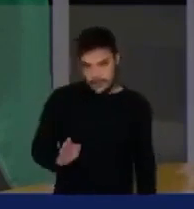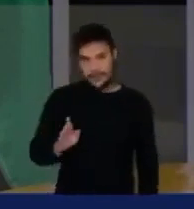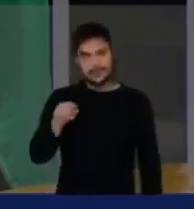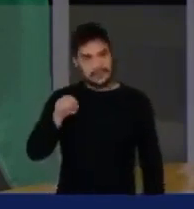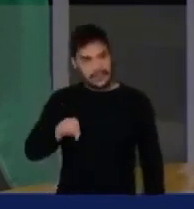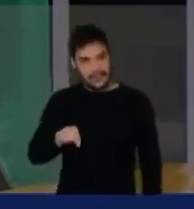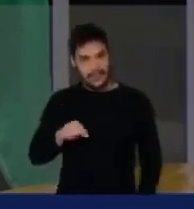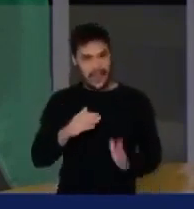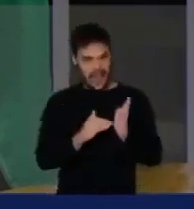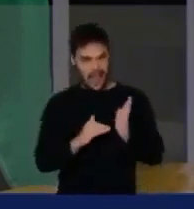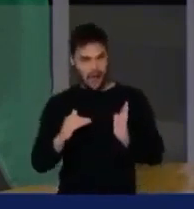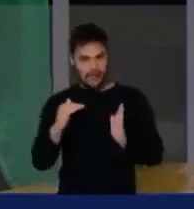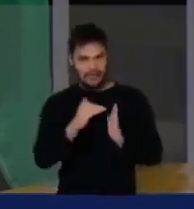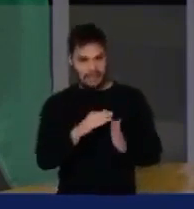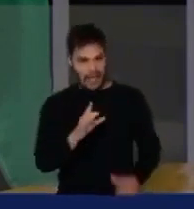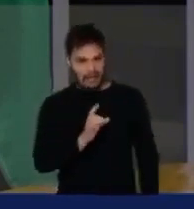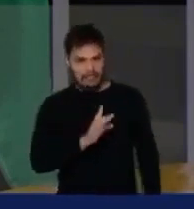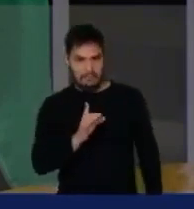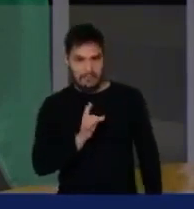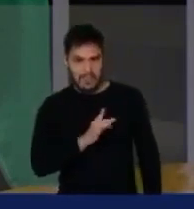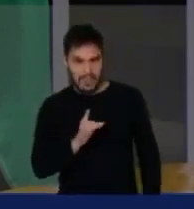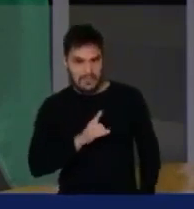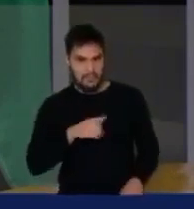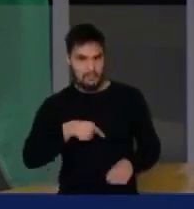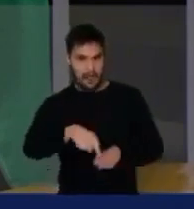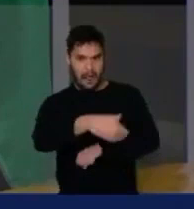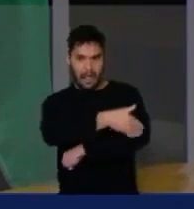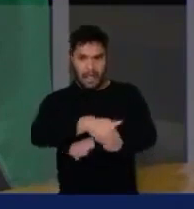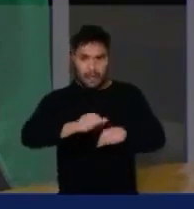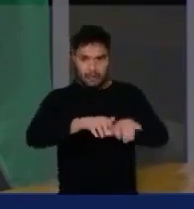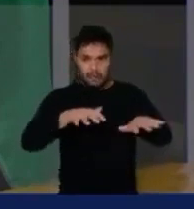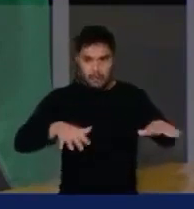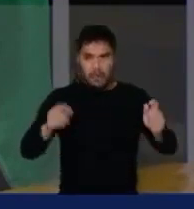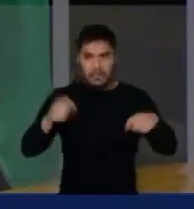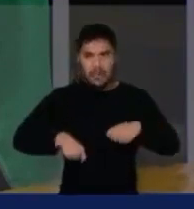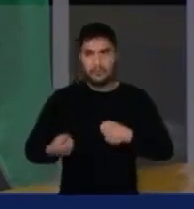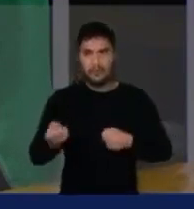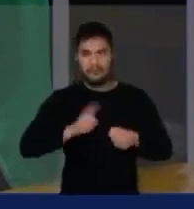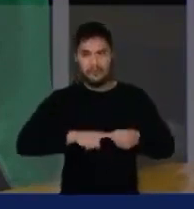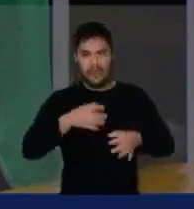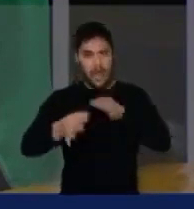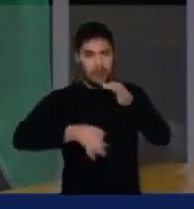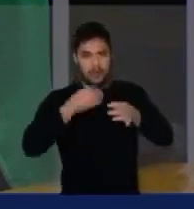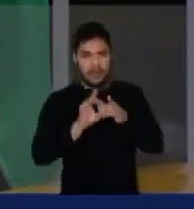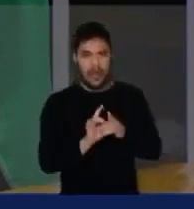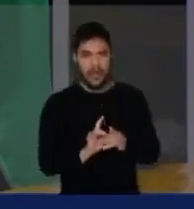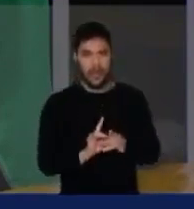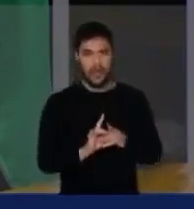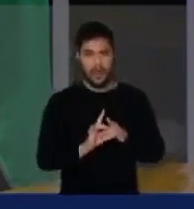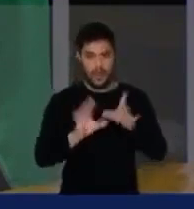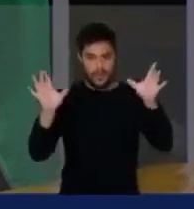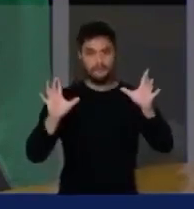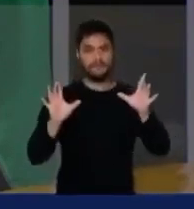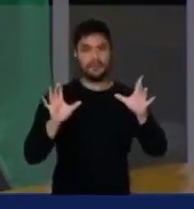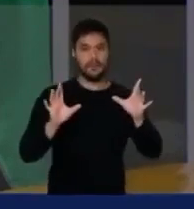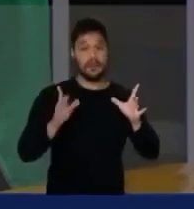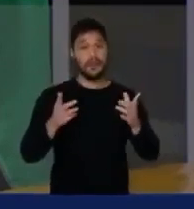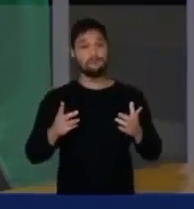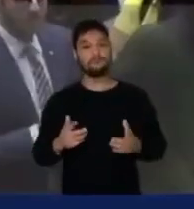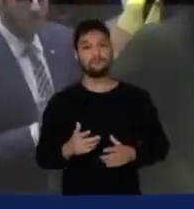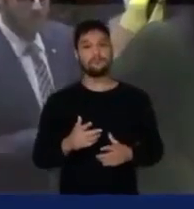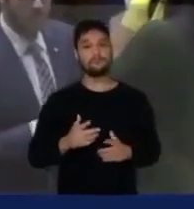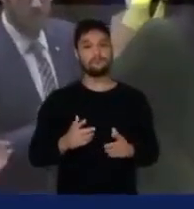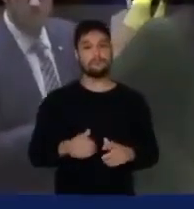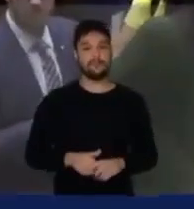aumentar o seu medo para sair às ruas, possa voltar a se manifestar livremente, como sempre pode fazer